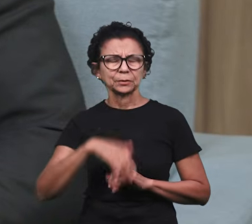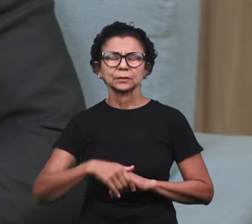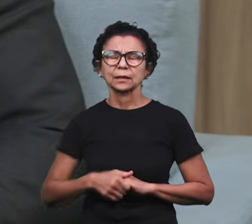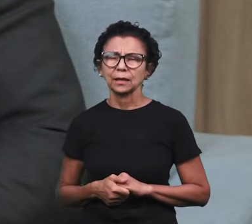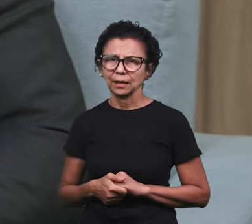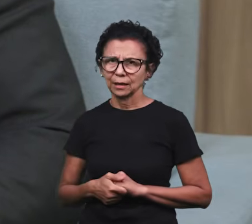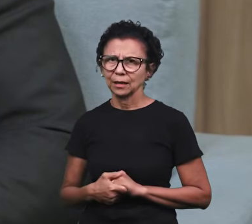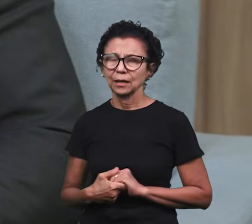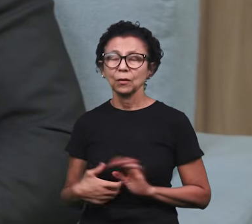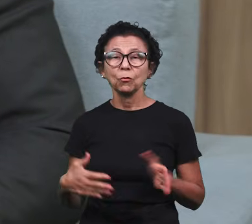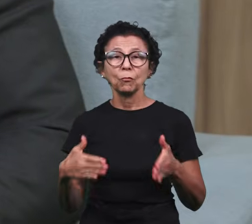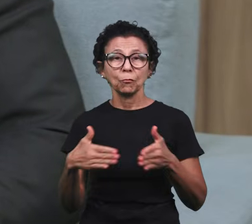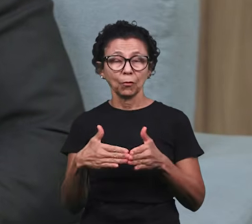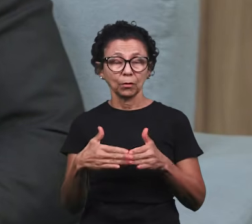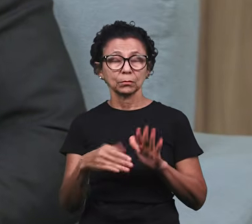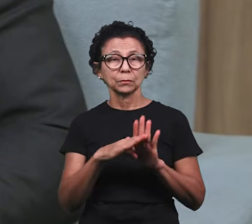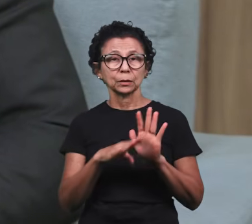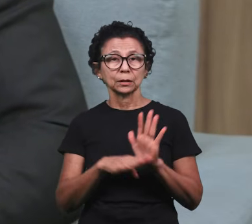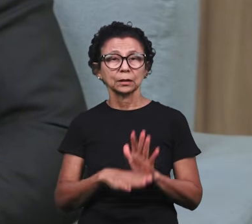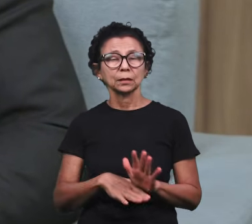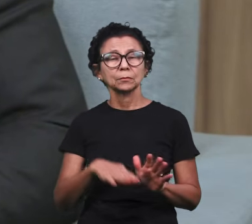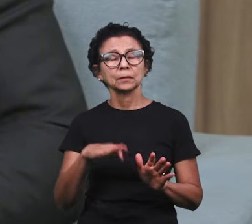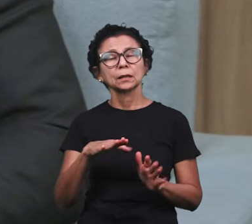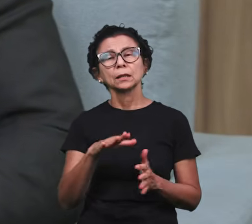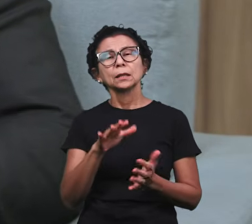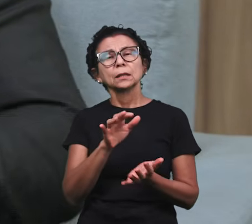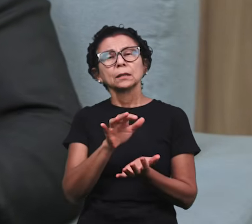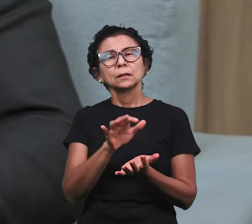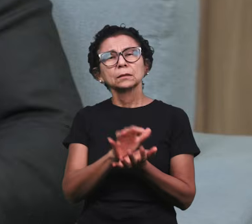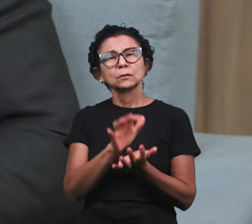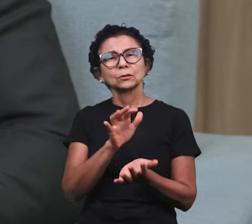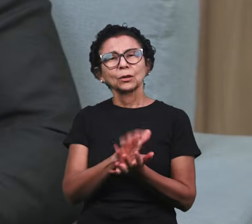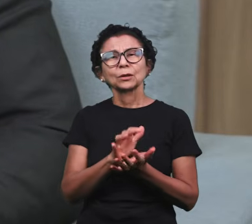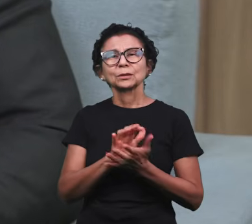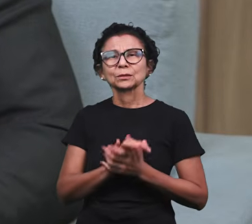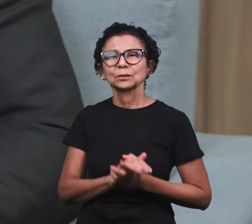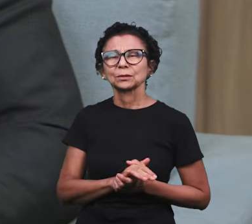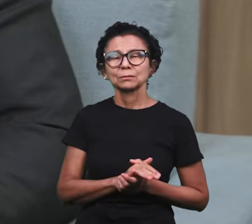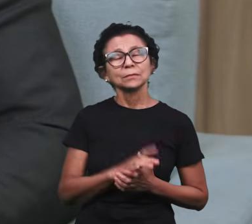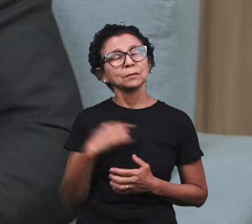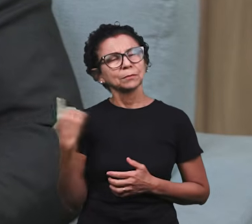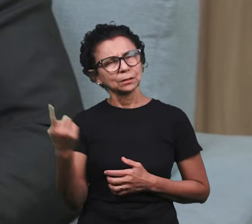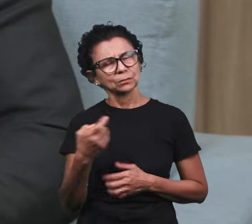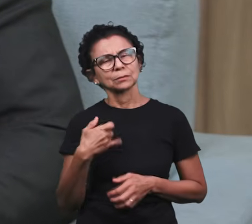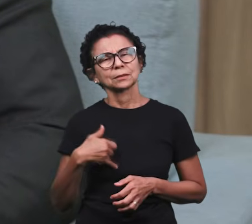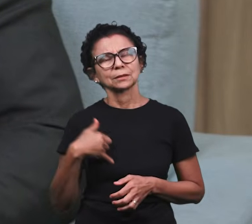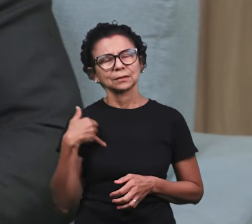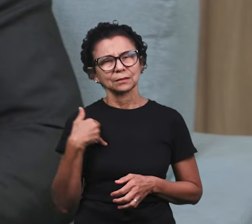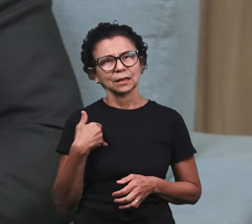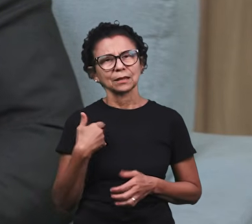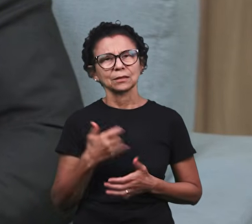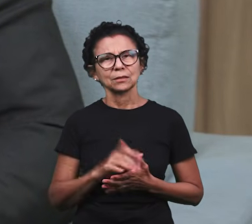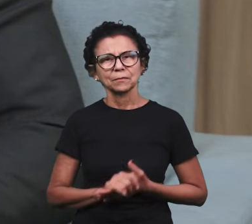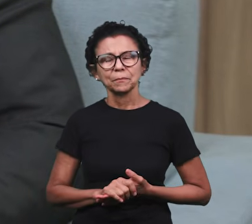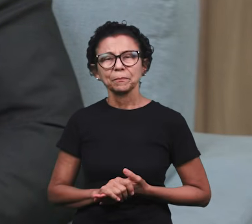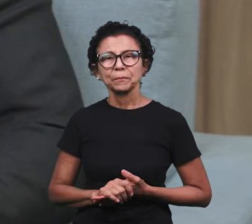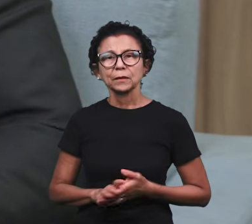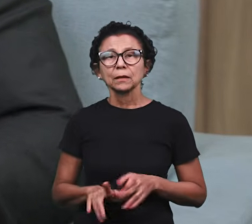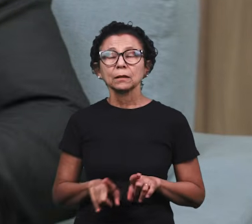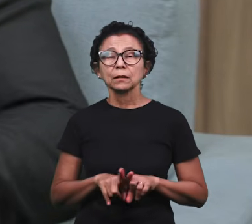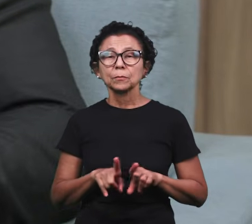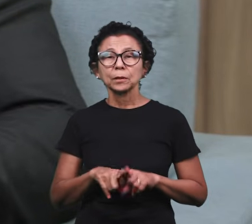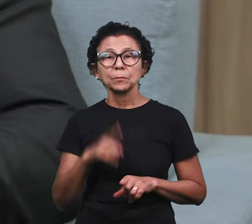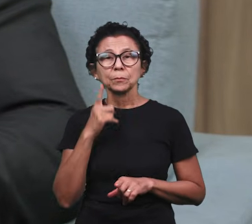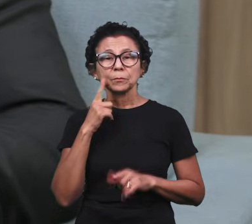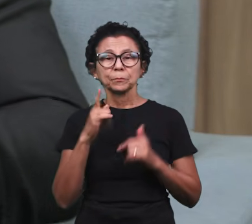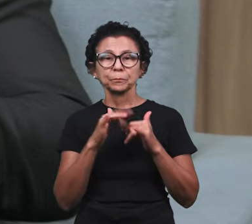os idosos, um programa para toda a família. Aqui você pode participar conosco. Se está assistindo pelo YouTube, pode